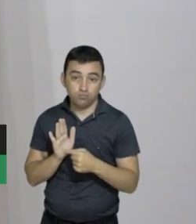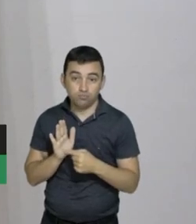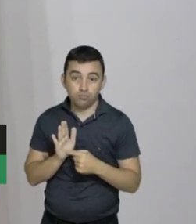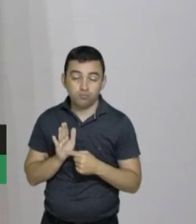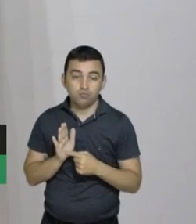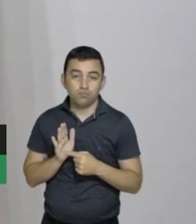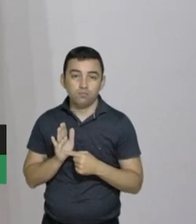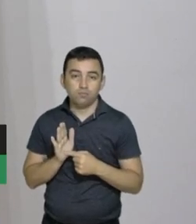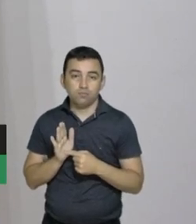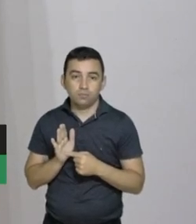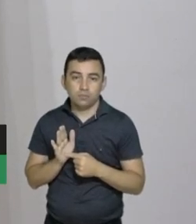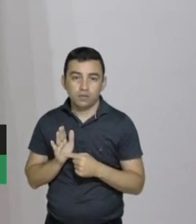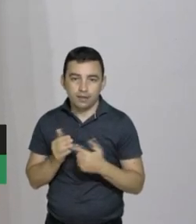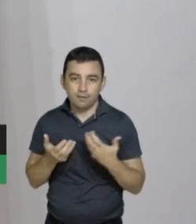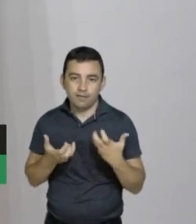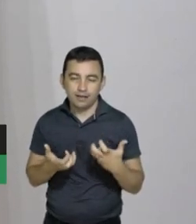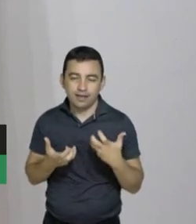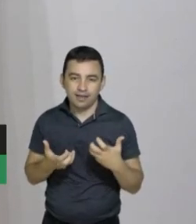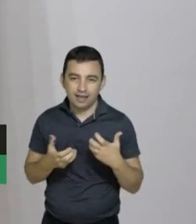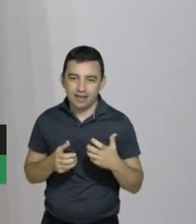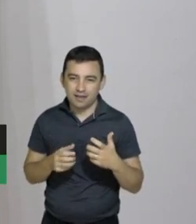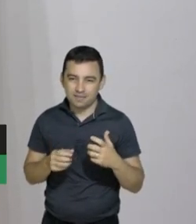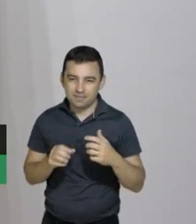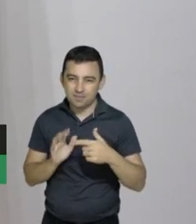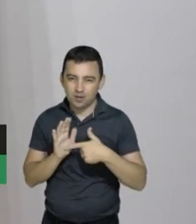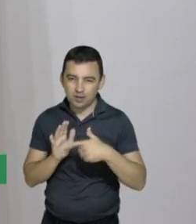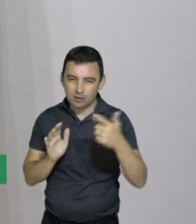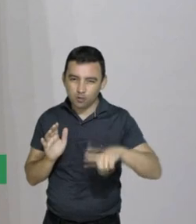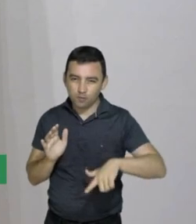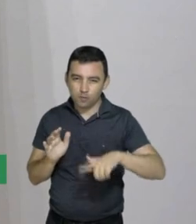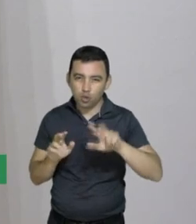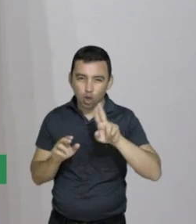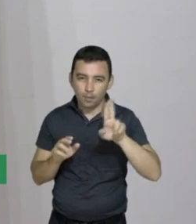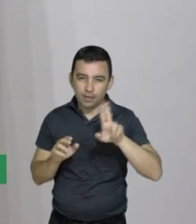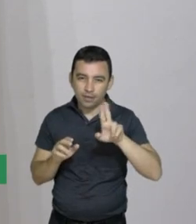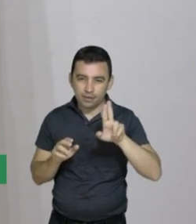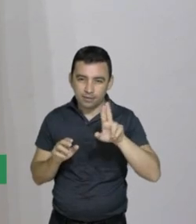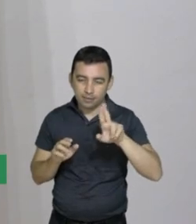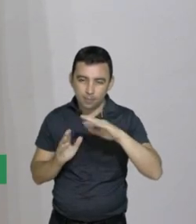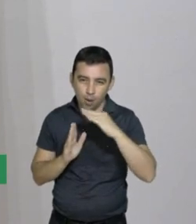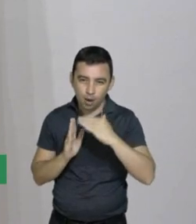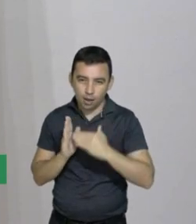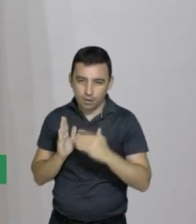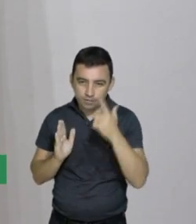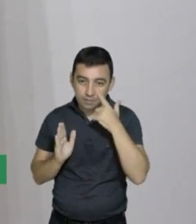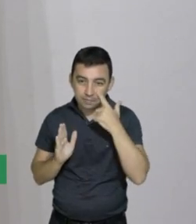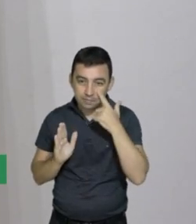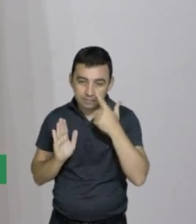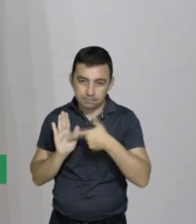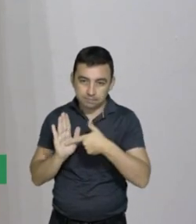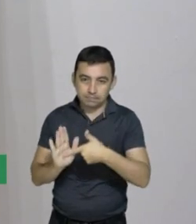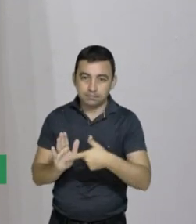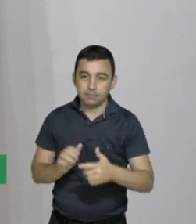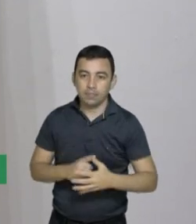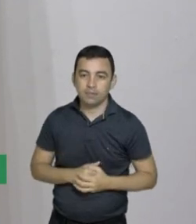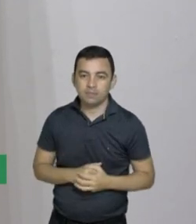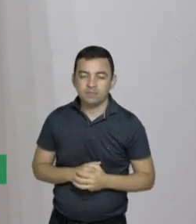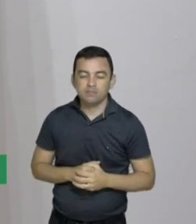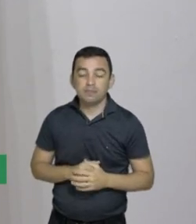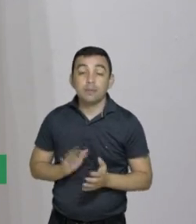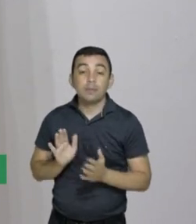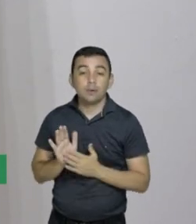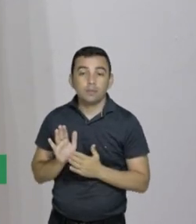queria voltar Voltasse a imagem para que vocês marcassem bem o nome do programa A proposta do projeto